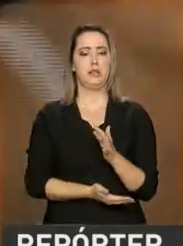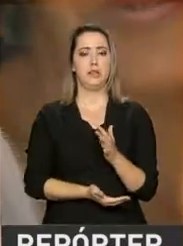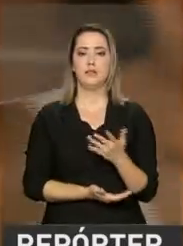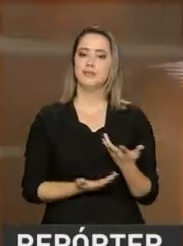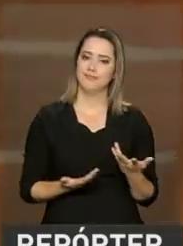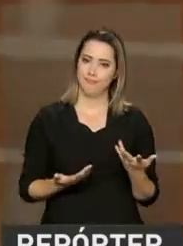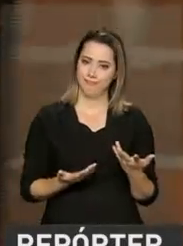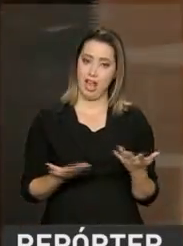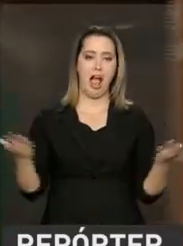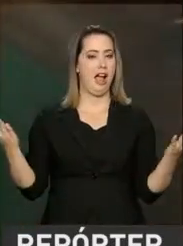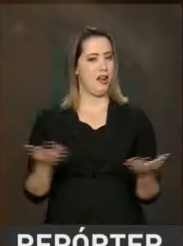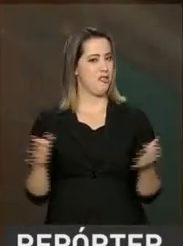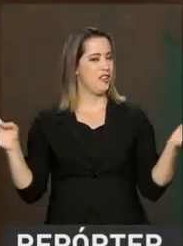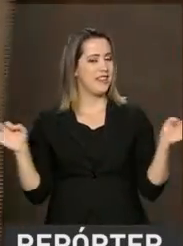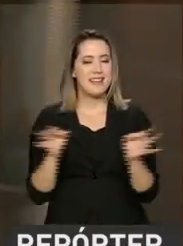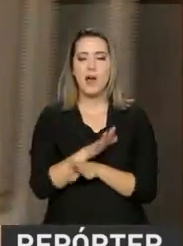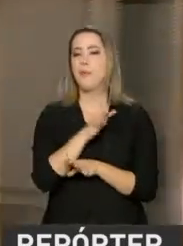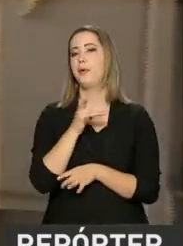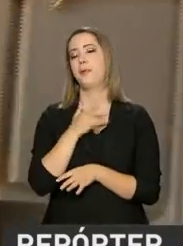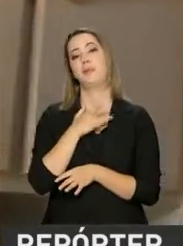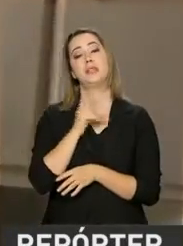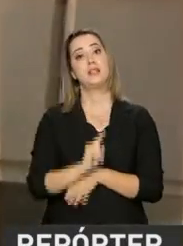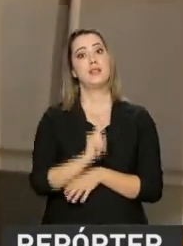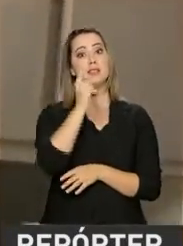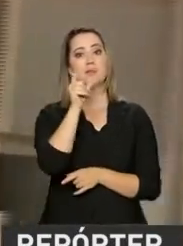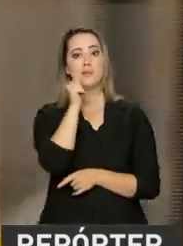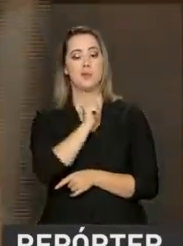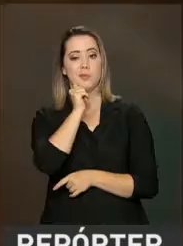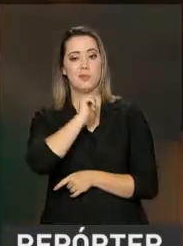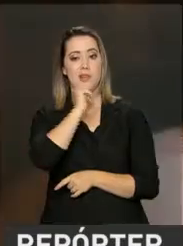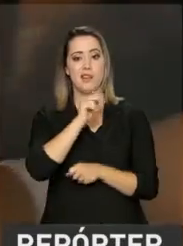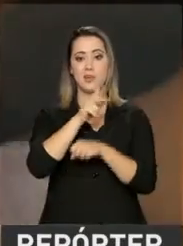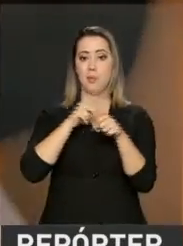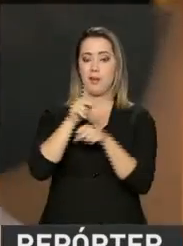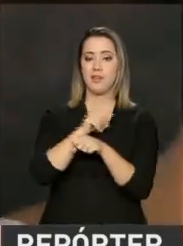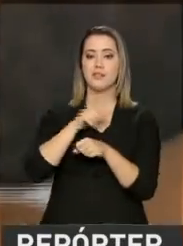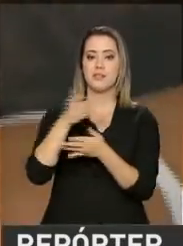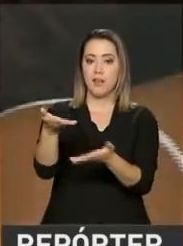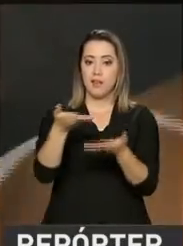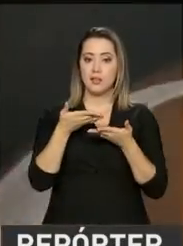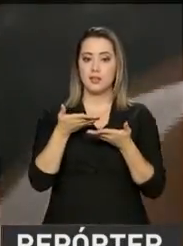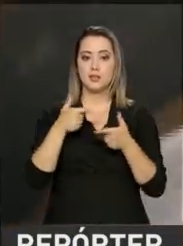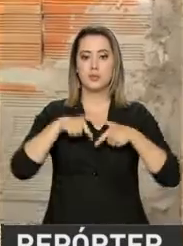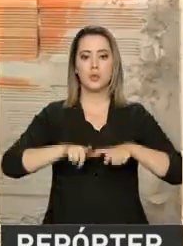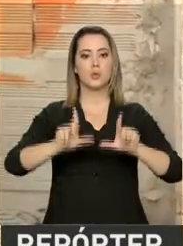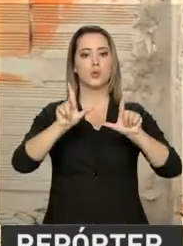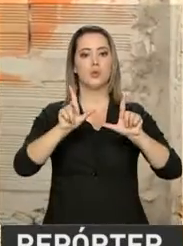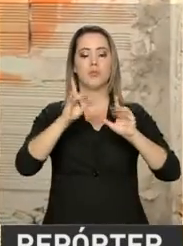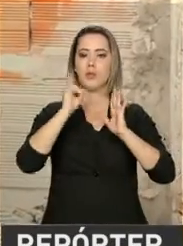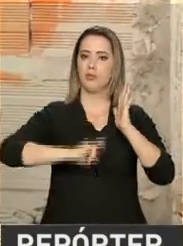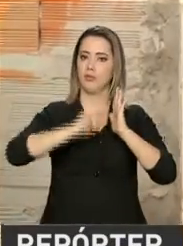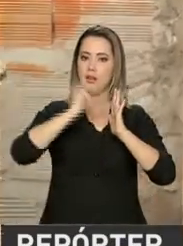os tempos de medo acabaram para kozma é uma das primeiras moradoras do país a receber a escritura da casa graças a uma